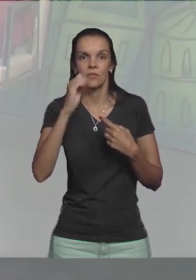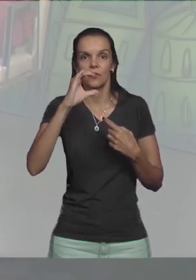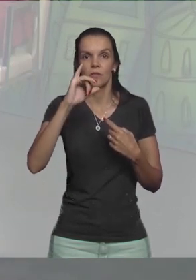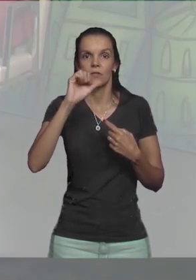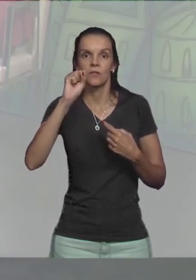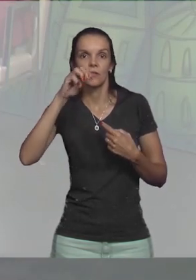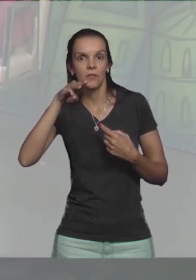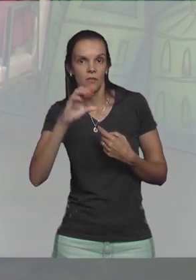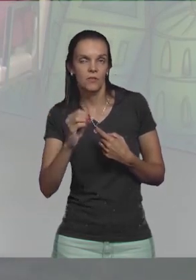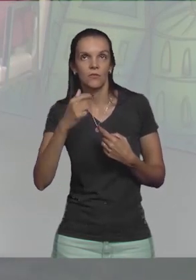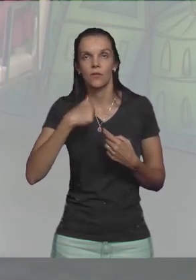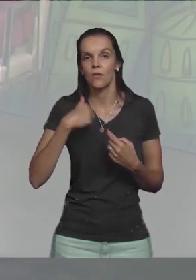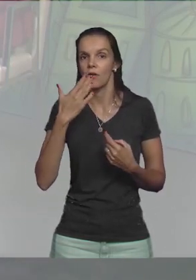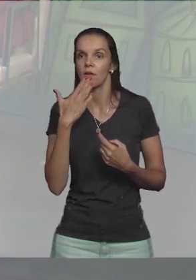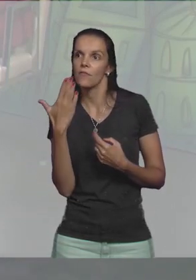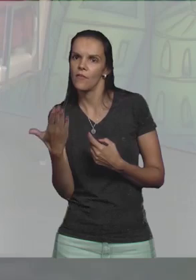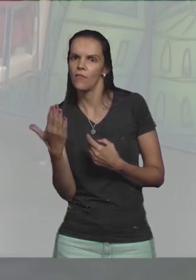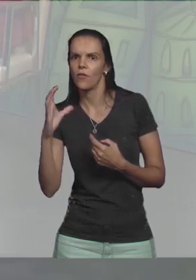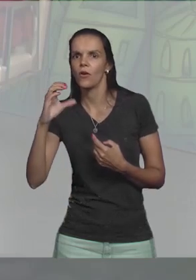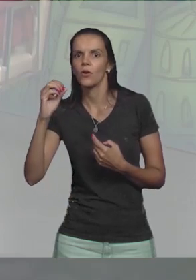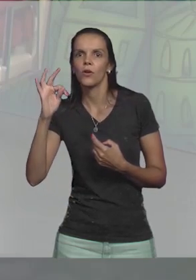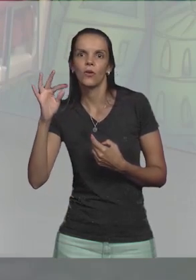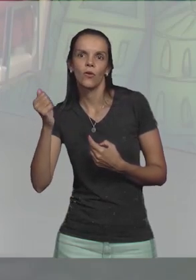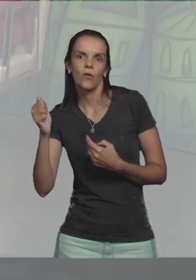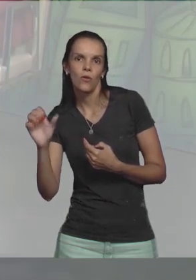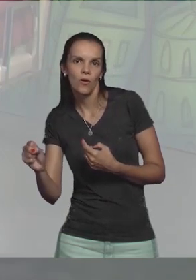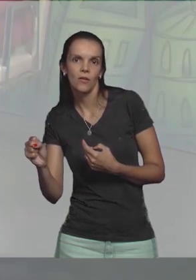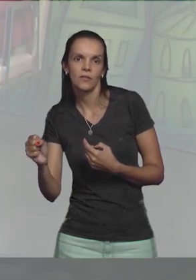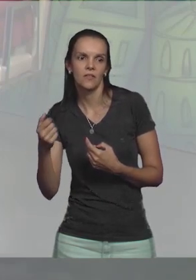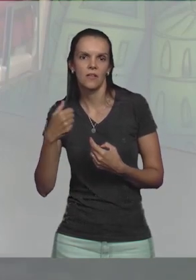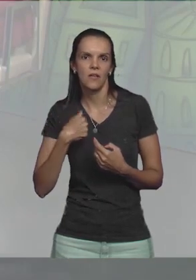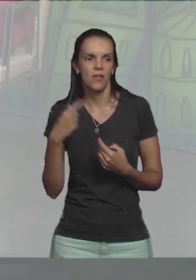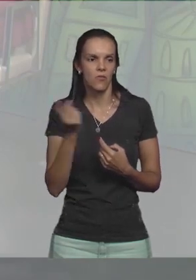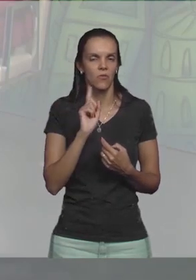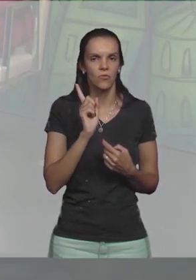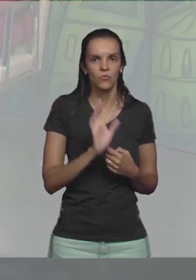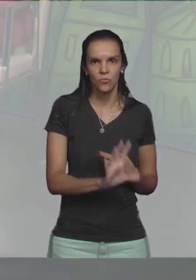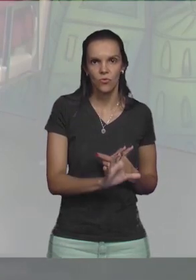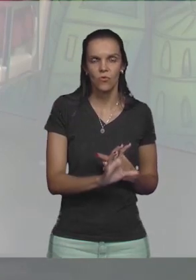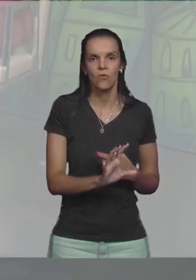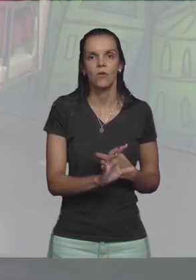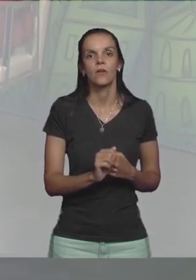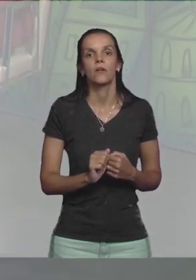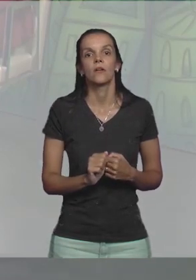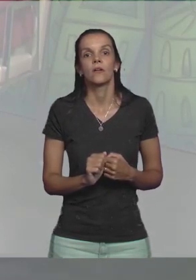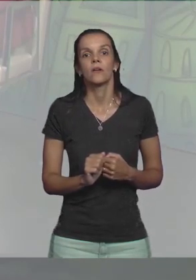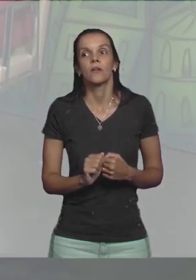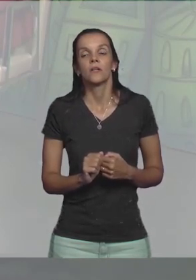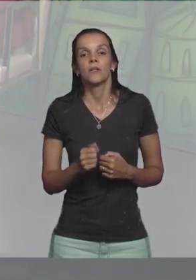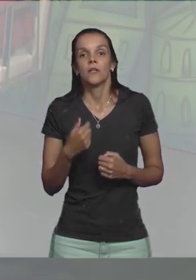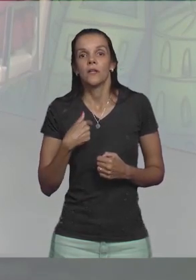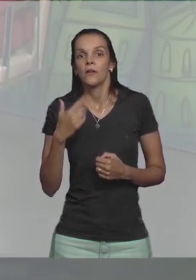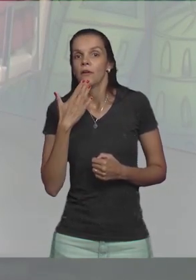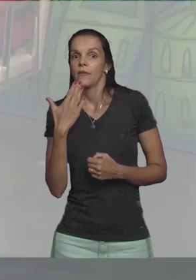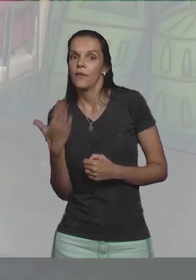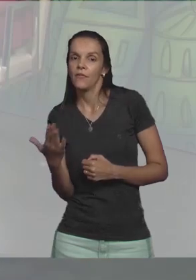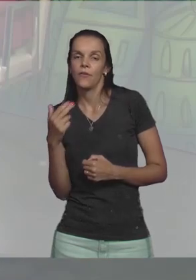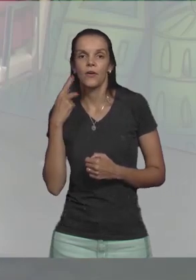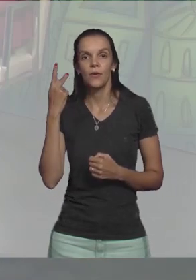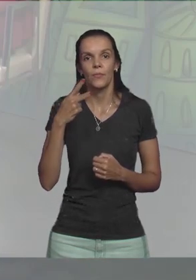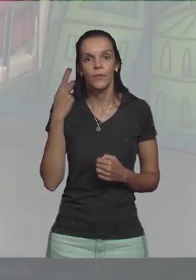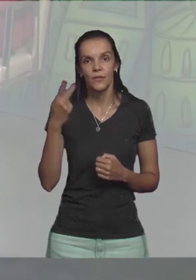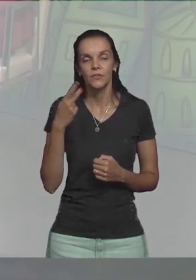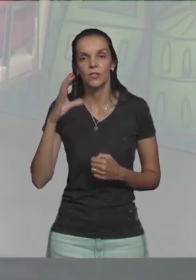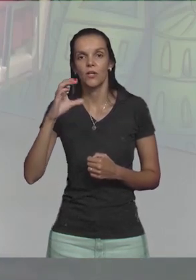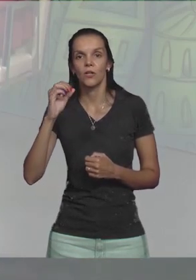favor da política de cotas, e tu diz eu não sou, e a gente tem um debate saudável, beleza, isso é maravilhoso. Mas eu digo, eu sou a favor da